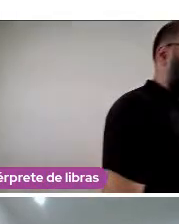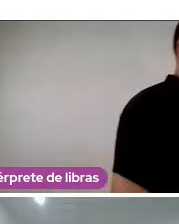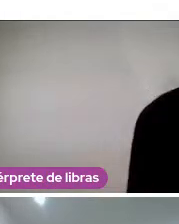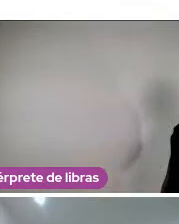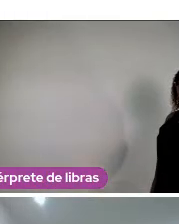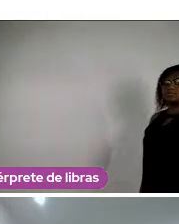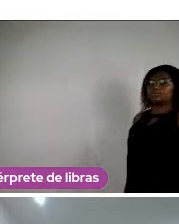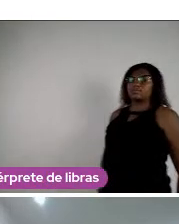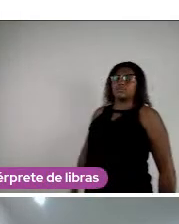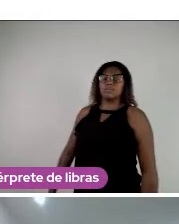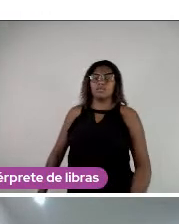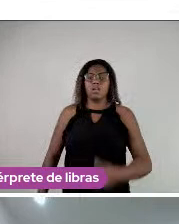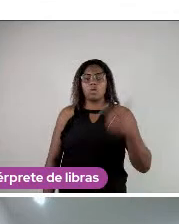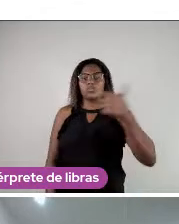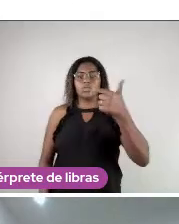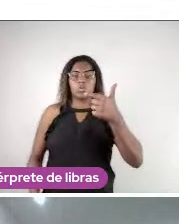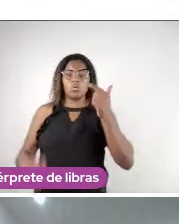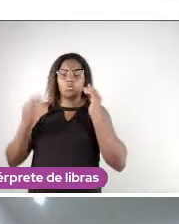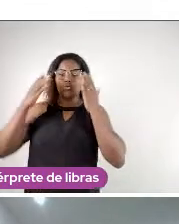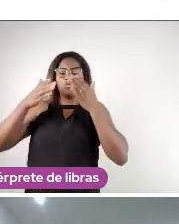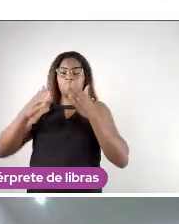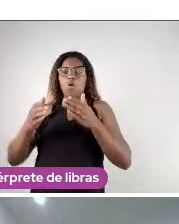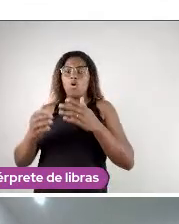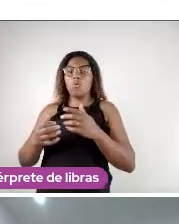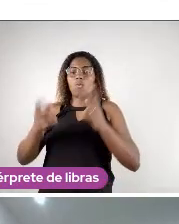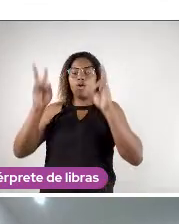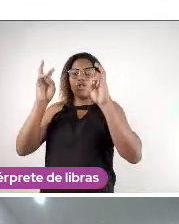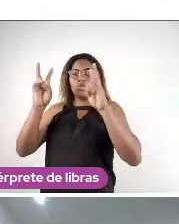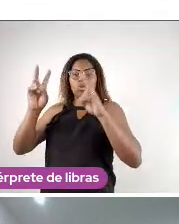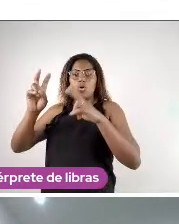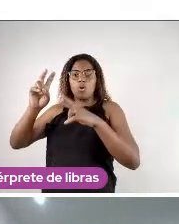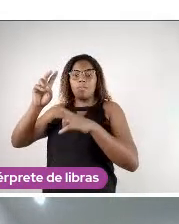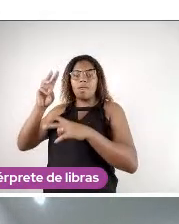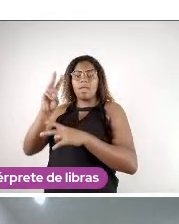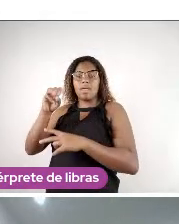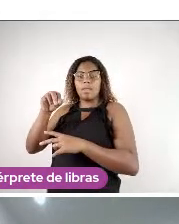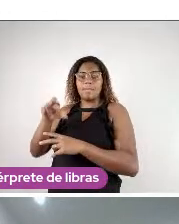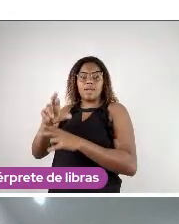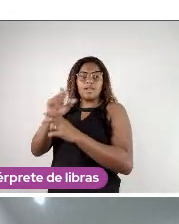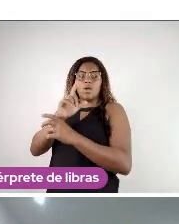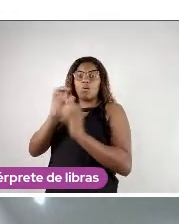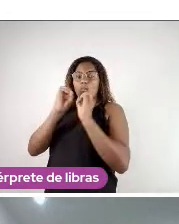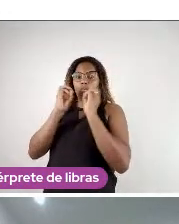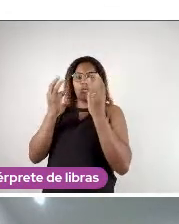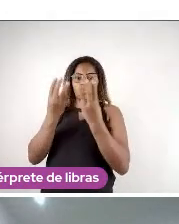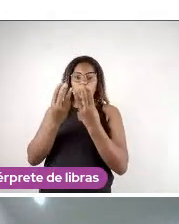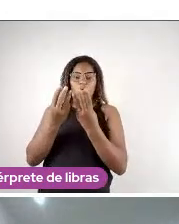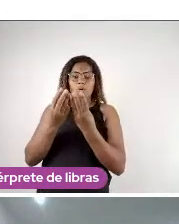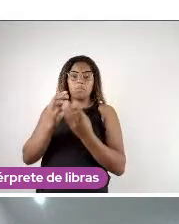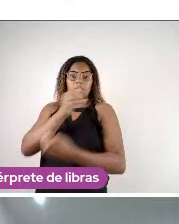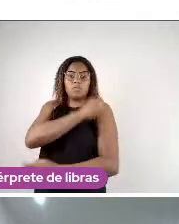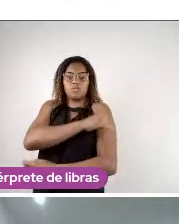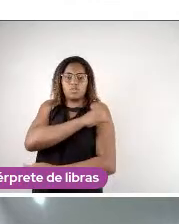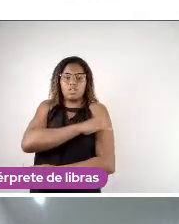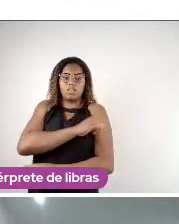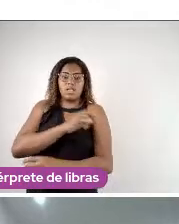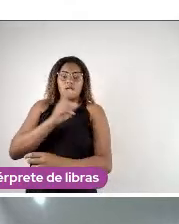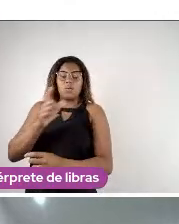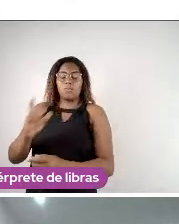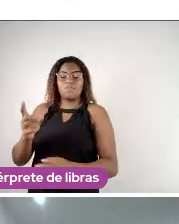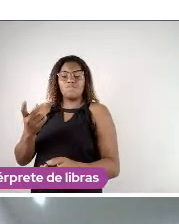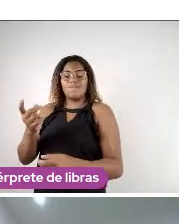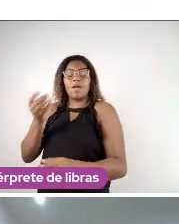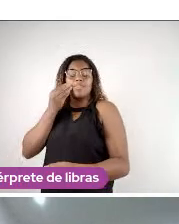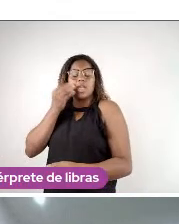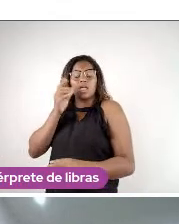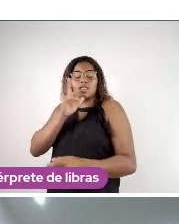O segundo webinar foi a questão da poluição marinha no Rio de Janeiro, voltado para o resultado Um Oceano Limpo, em que a gente também teve participação